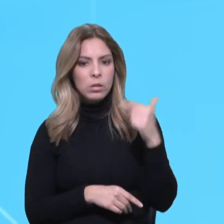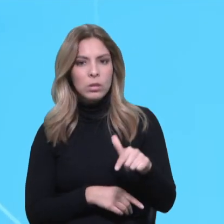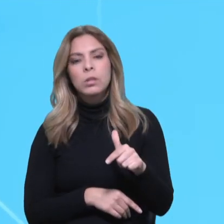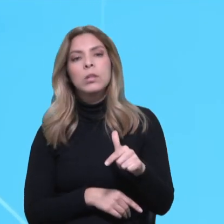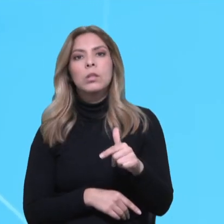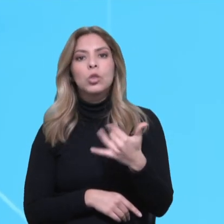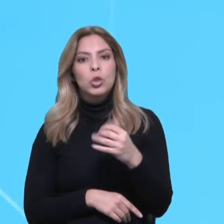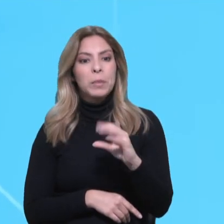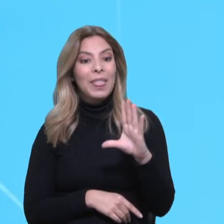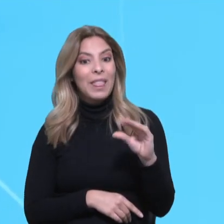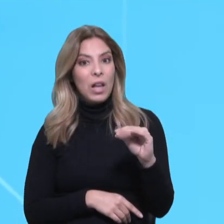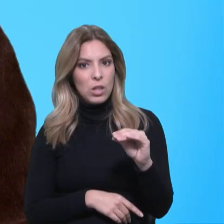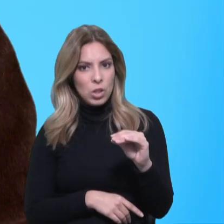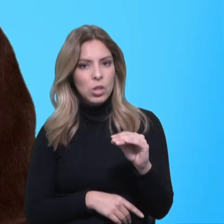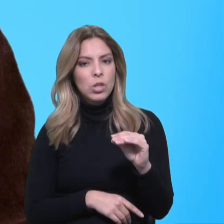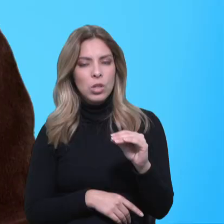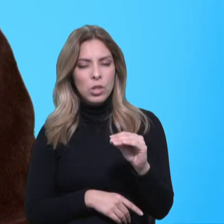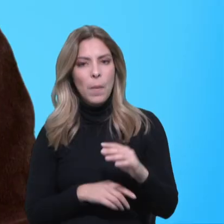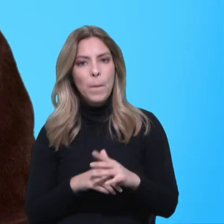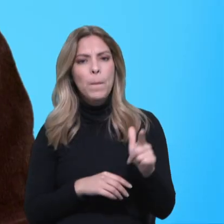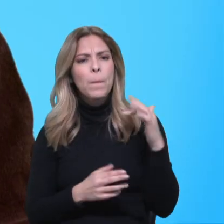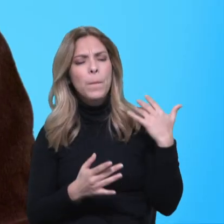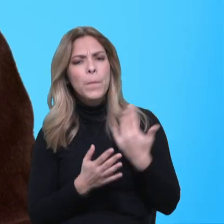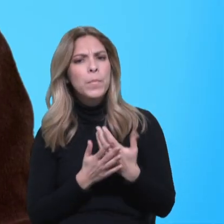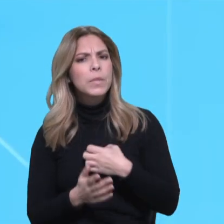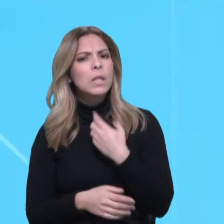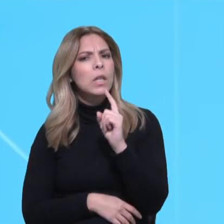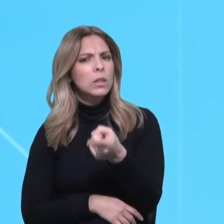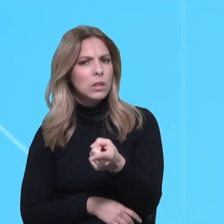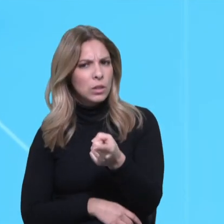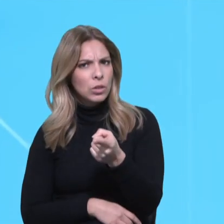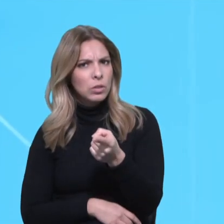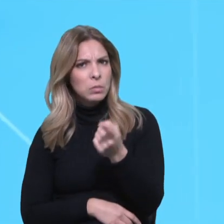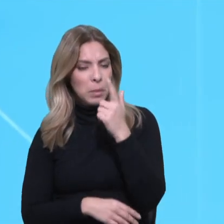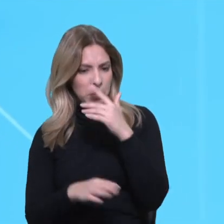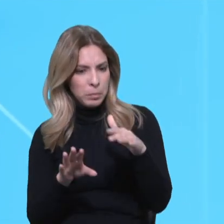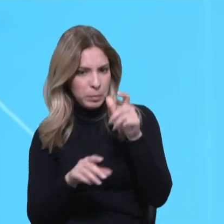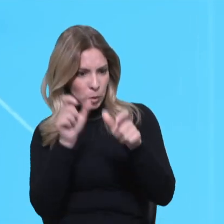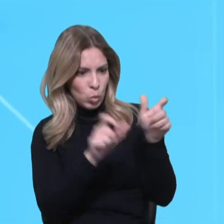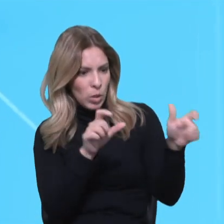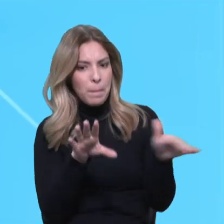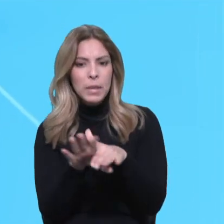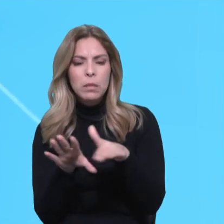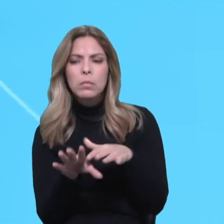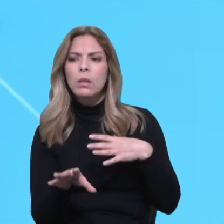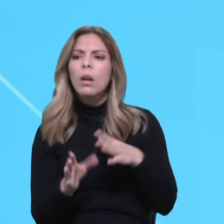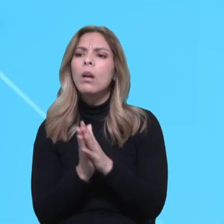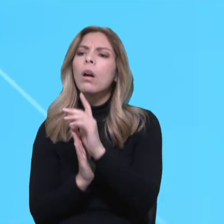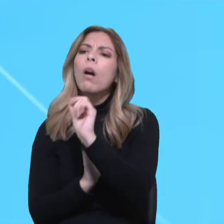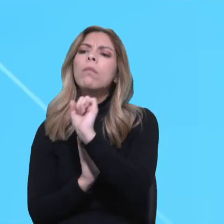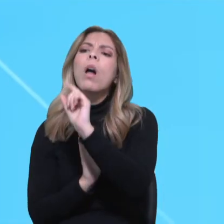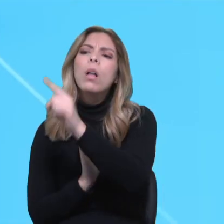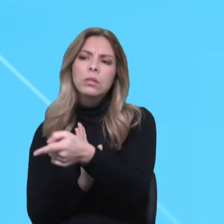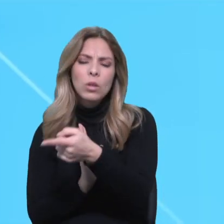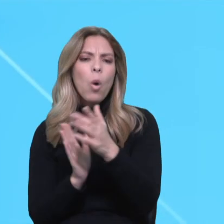de 2010. Como é que tem sido esta experiência de perceber que os participantes lá já não perguntam de que igreja é que são, mas,